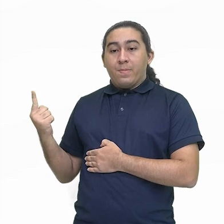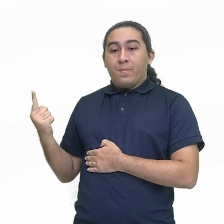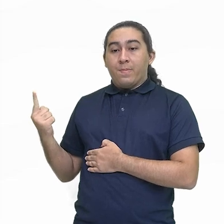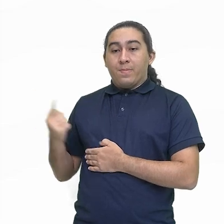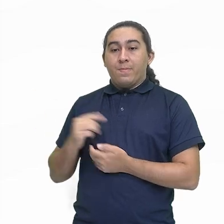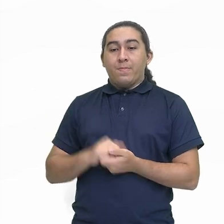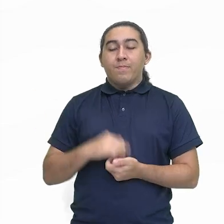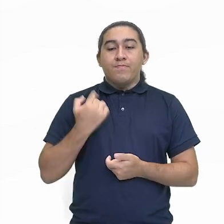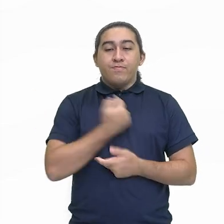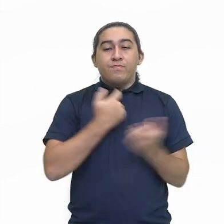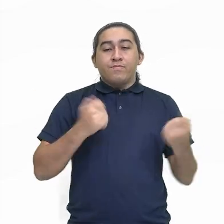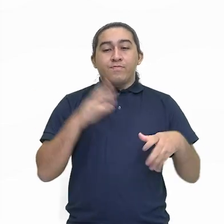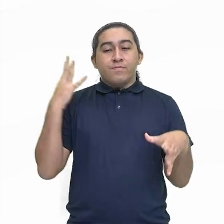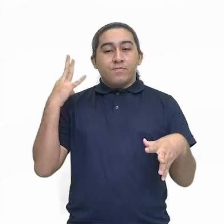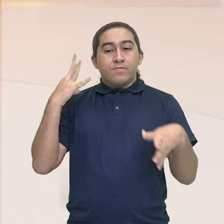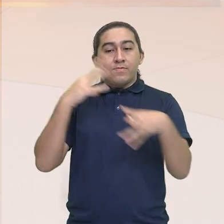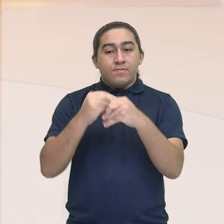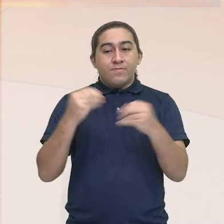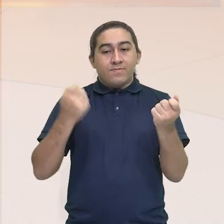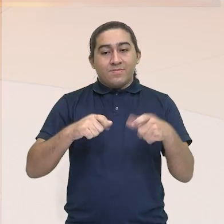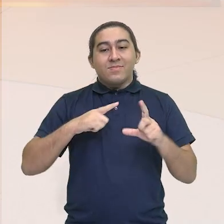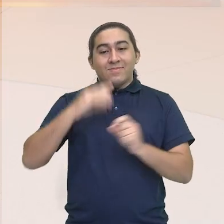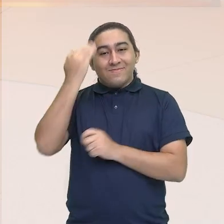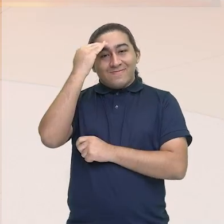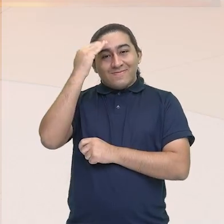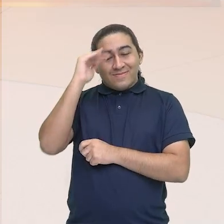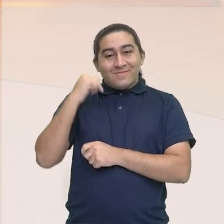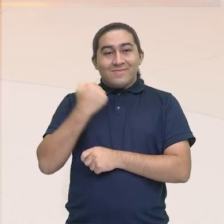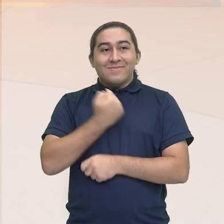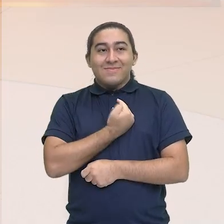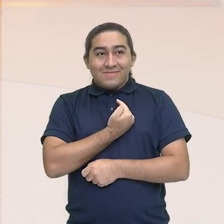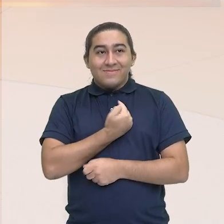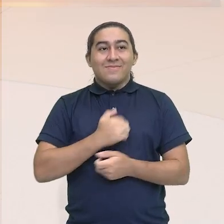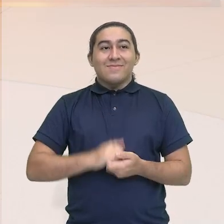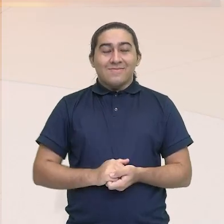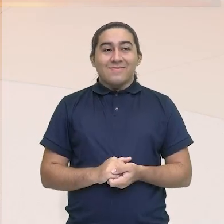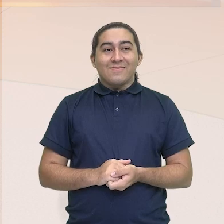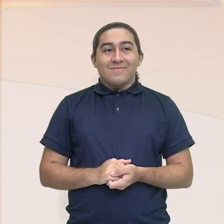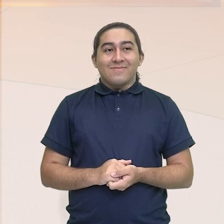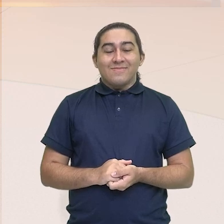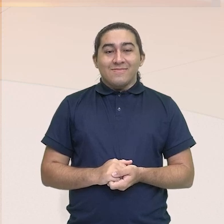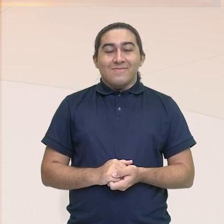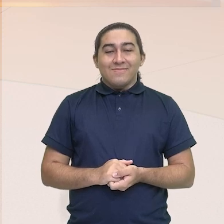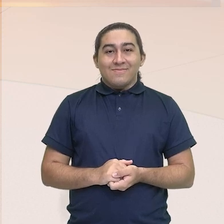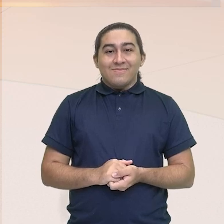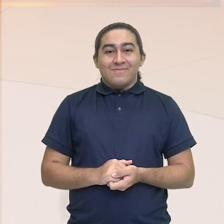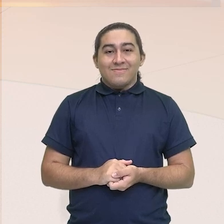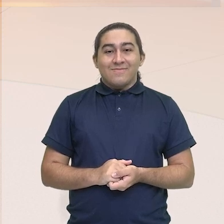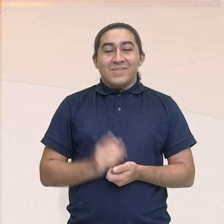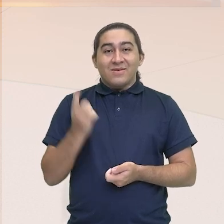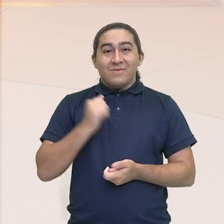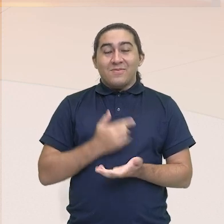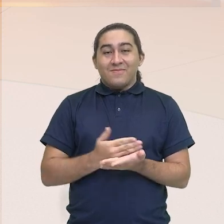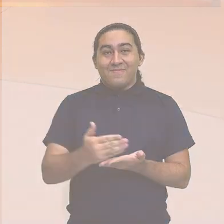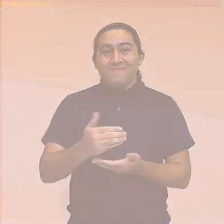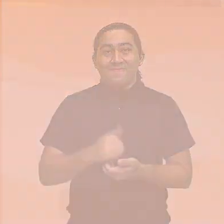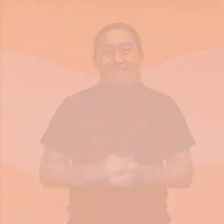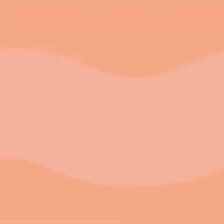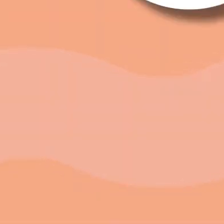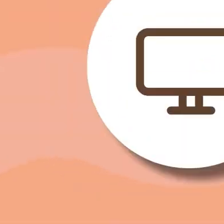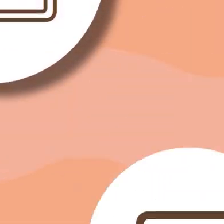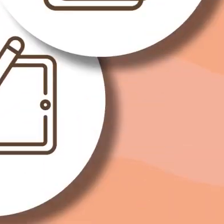a gente poder revisar, né? Para poder fazer a nossa prova da unidade 3, beleza? Vamos à nossa revisão.